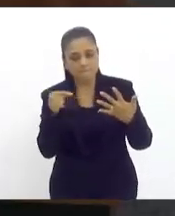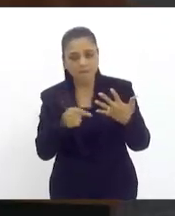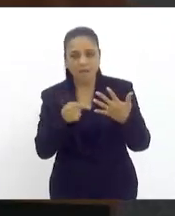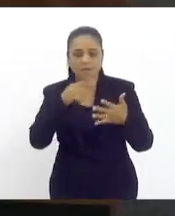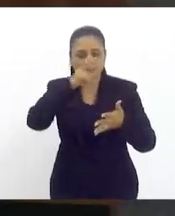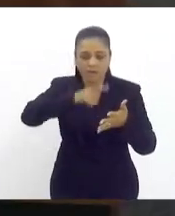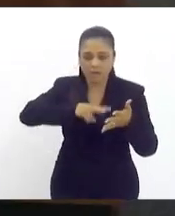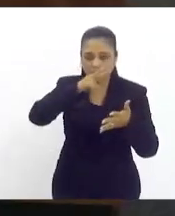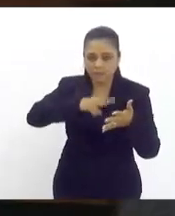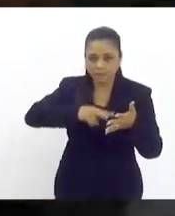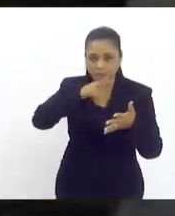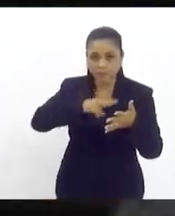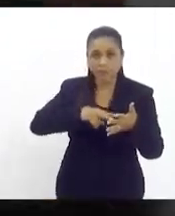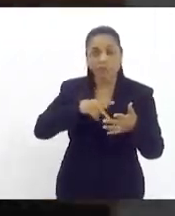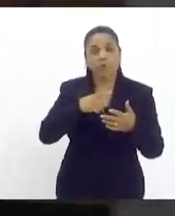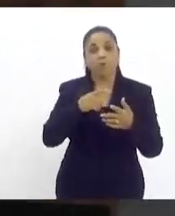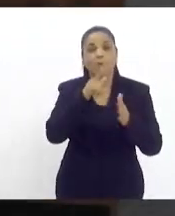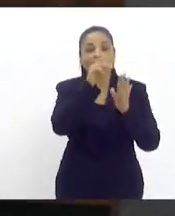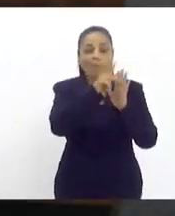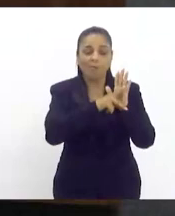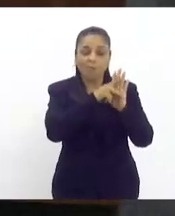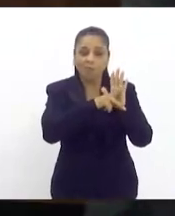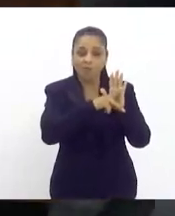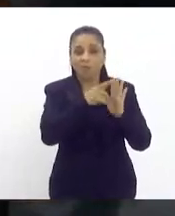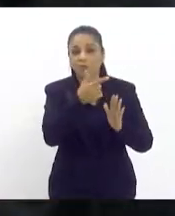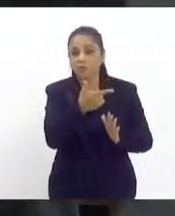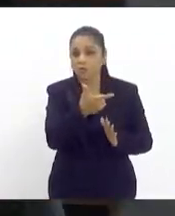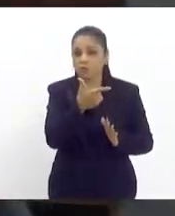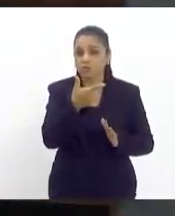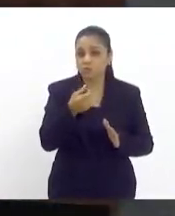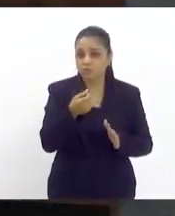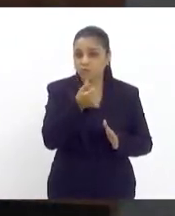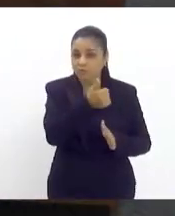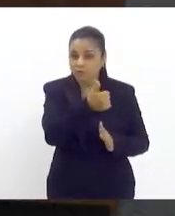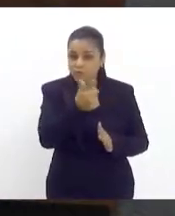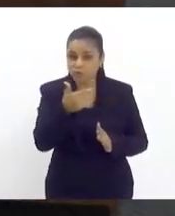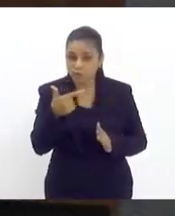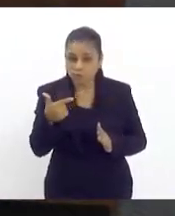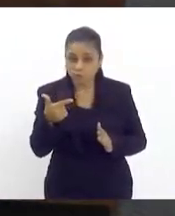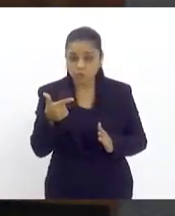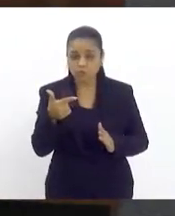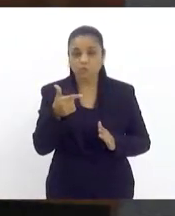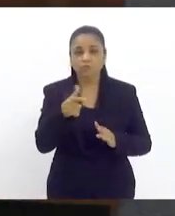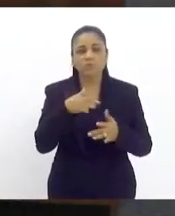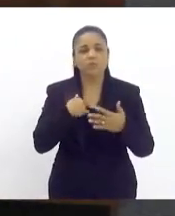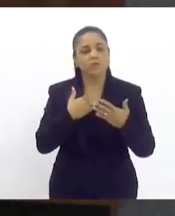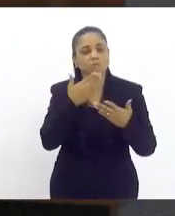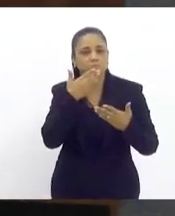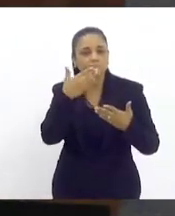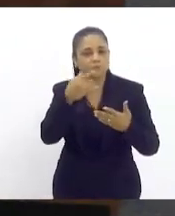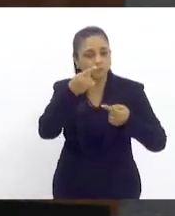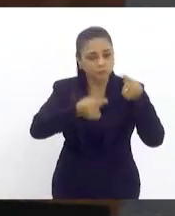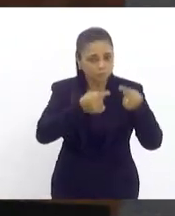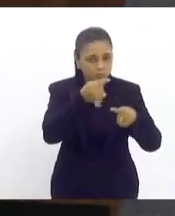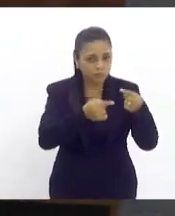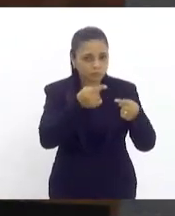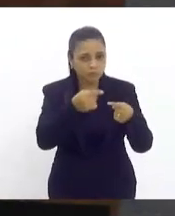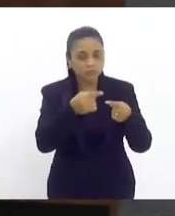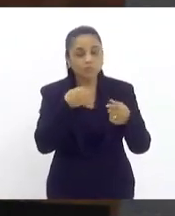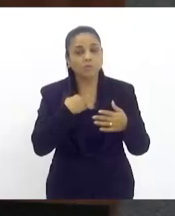da Leitura que o projeto é de 2021 mas eu fiz apenas essa solicitação de discutir porque